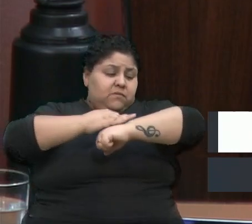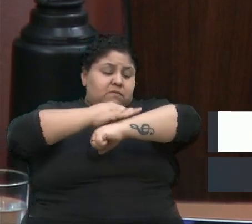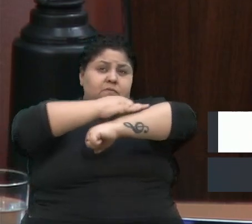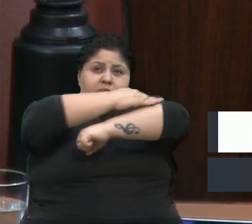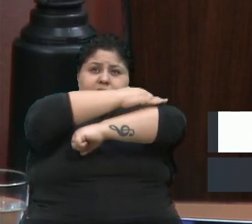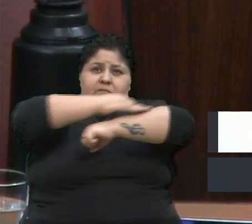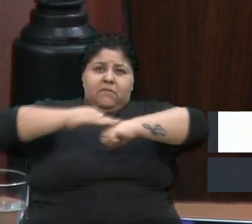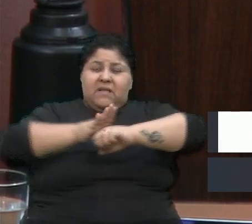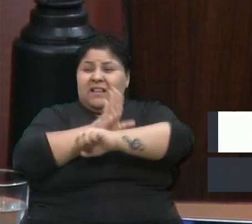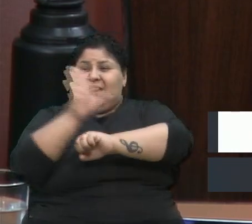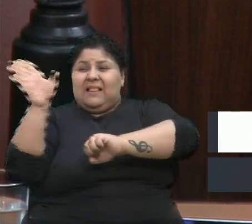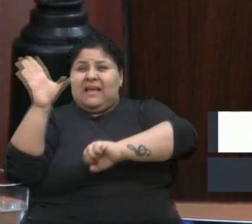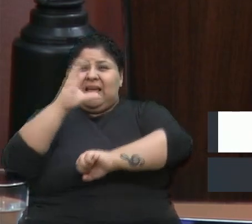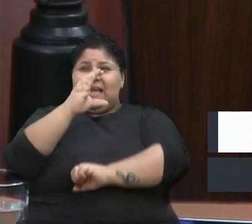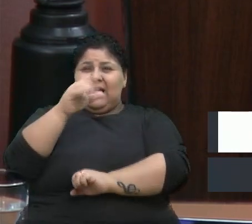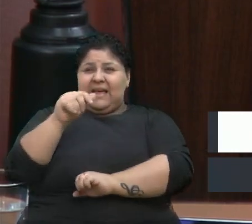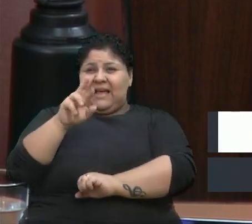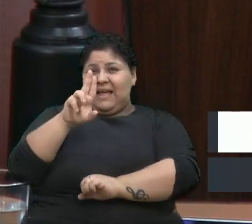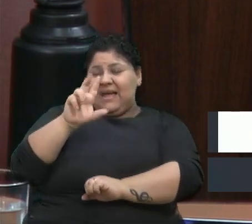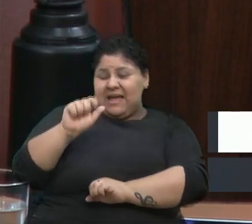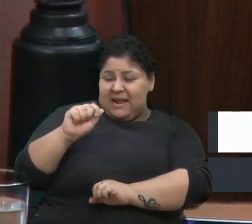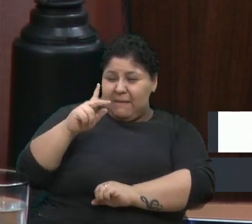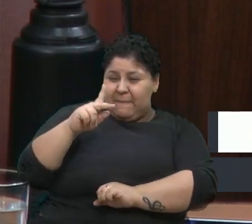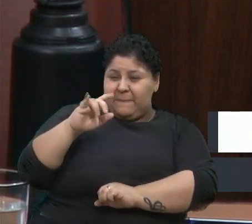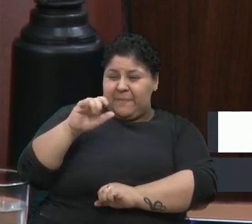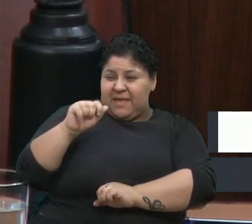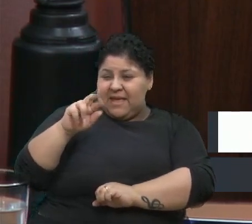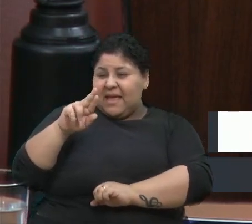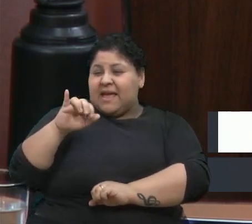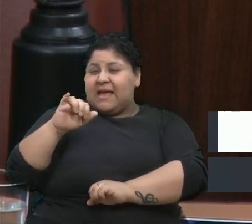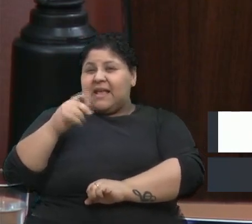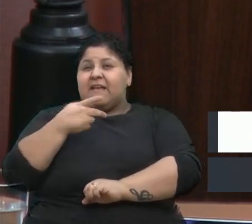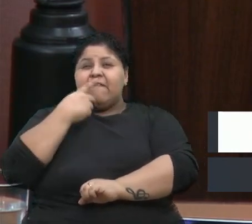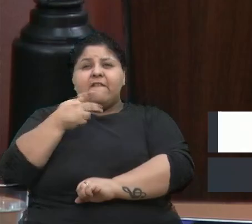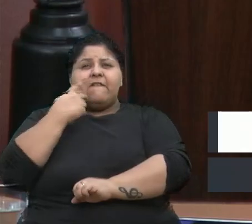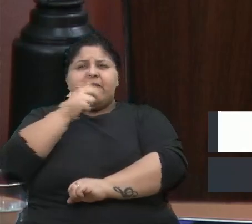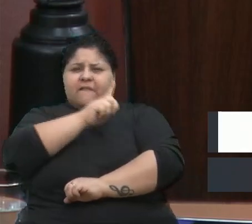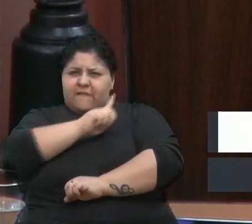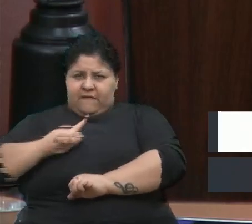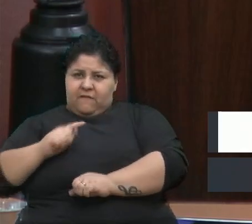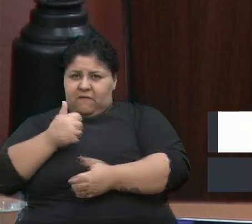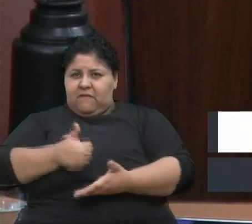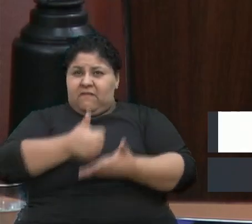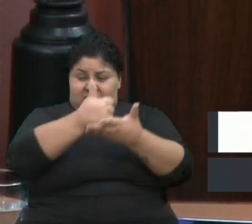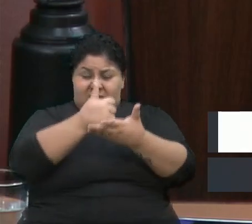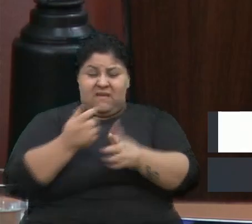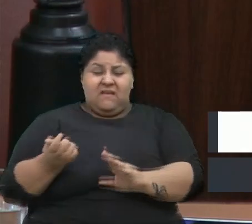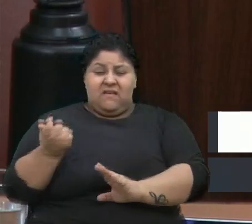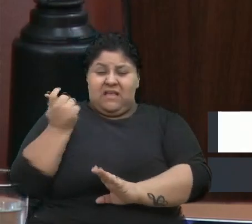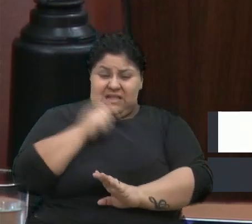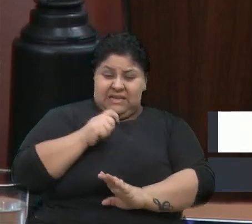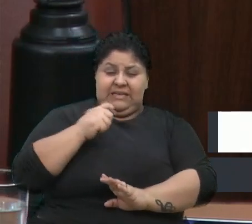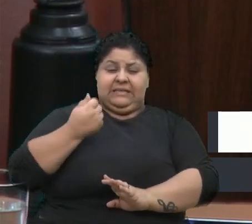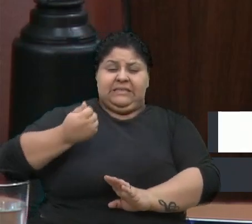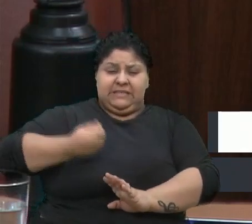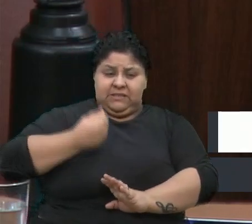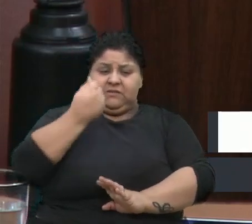do Carapiaí, e falava no governo federal, de que ele apoiava no governo passado, da necessidade de números,